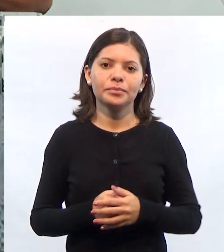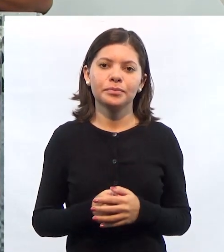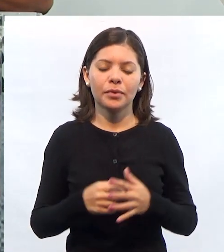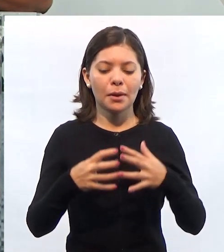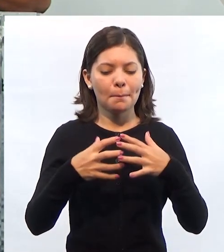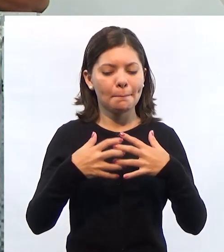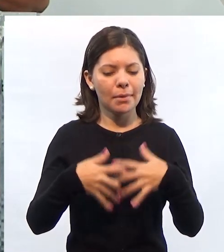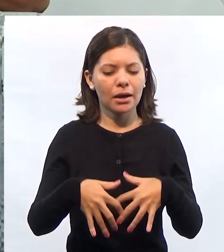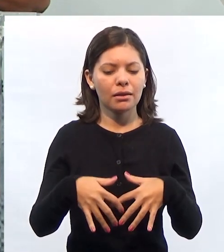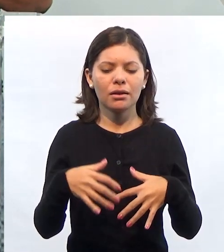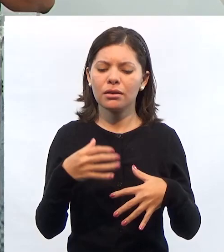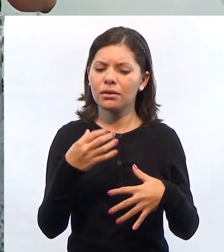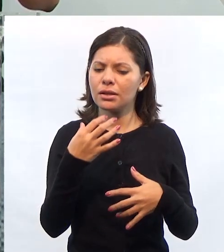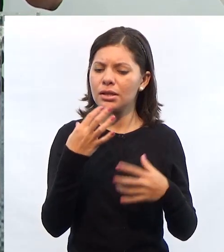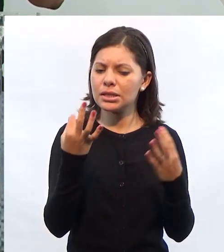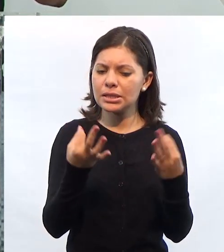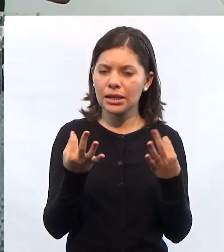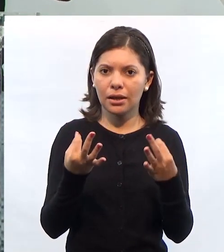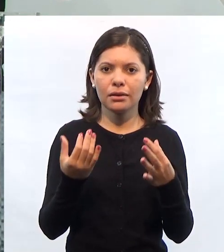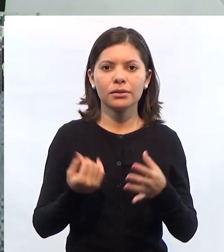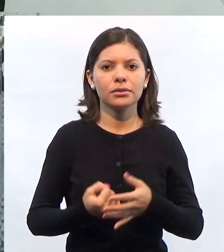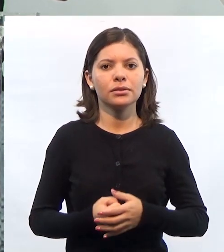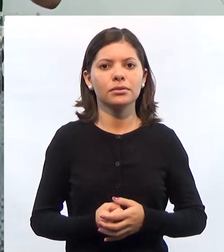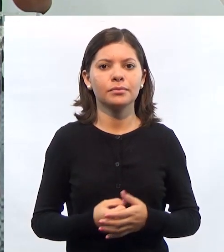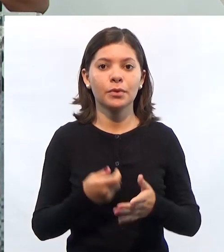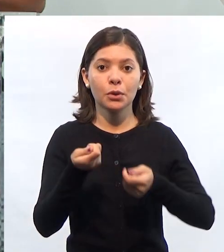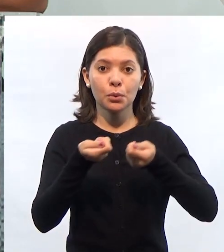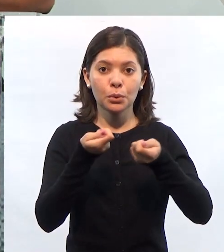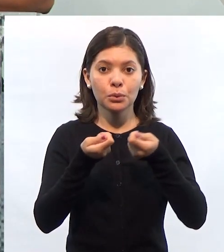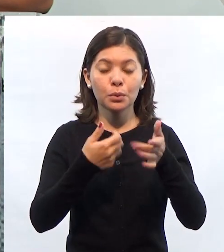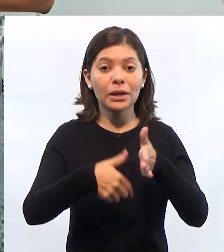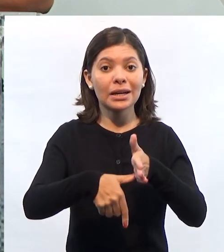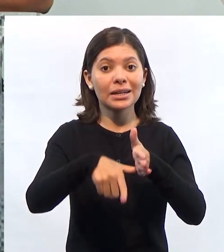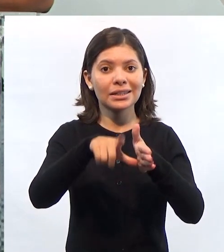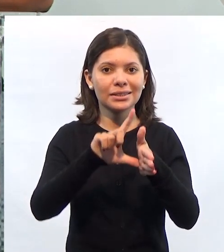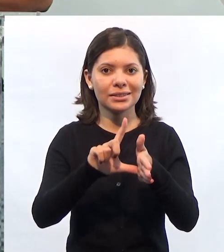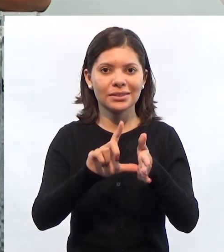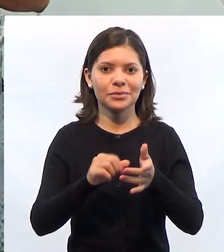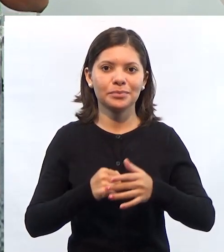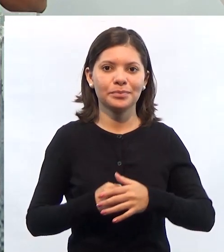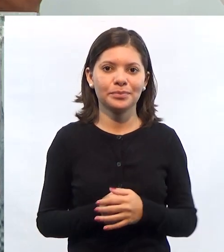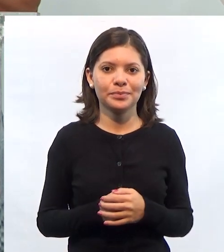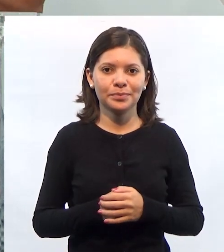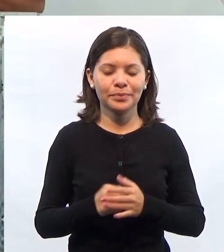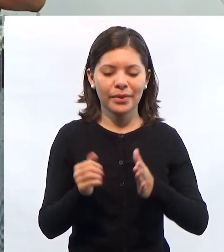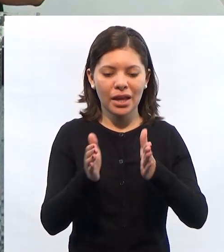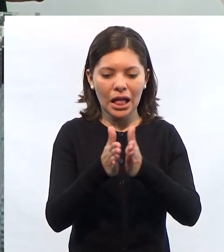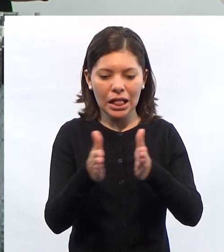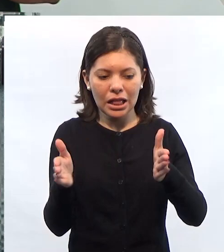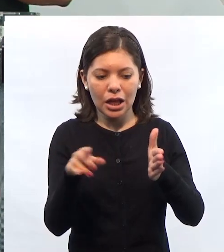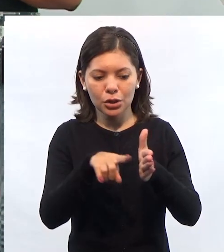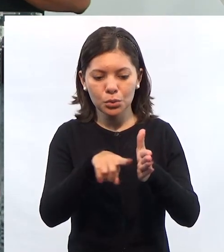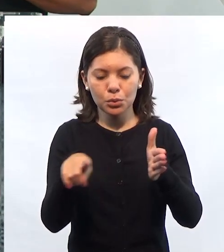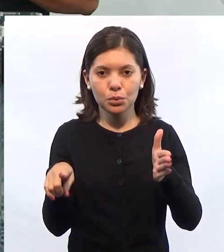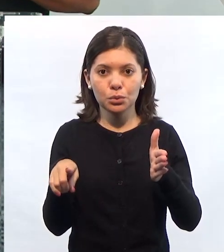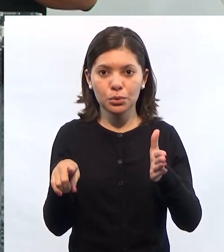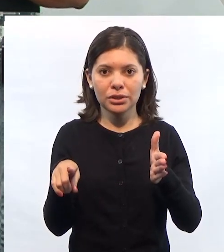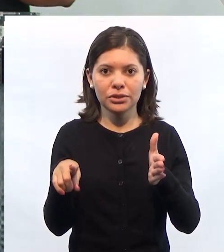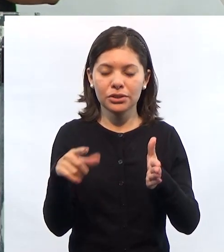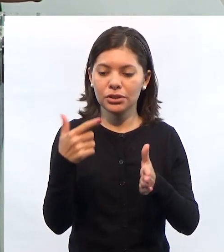as máquinas estão reguladas isso é um controle antes da operação o controle durante a opressão